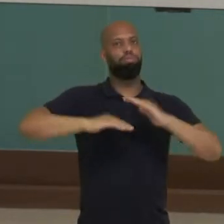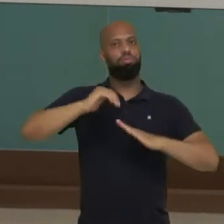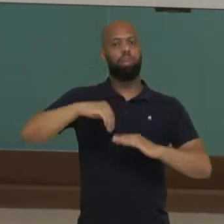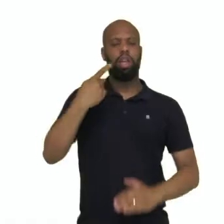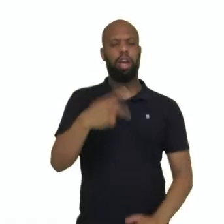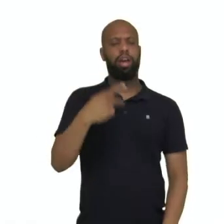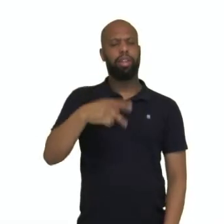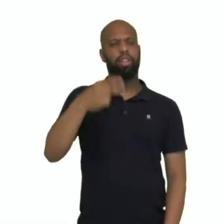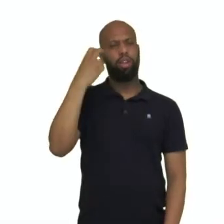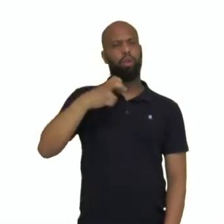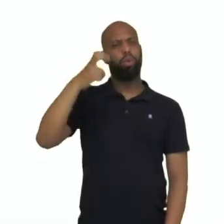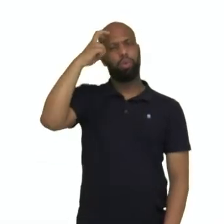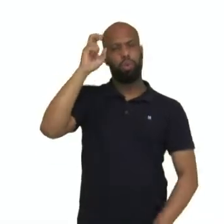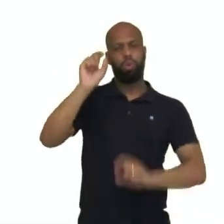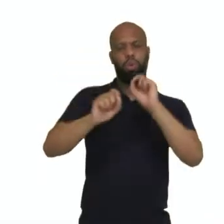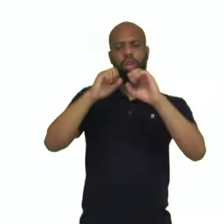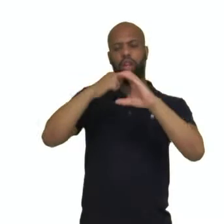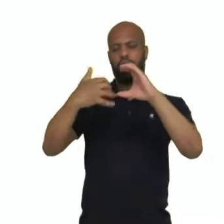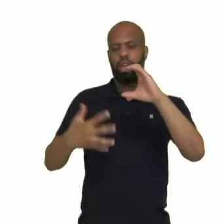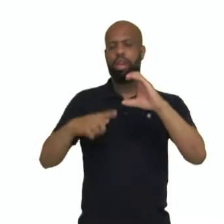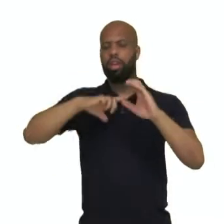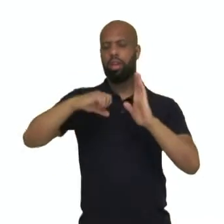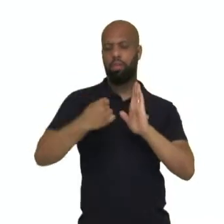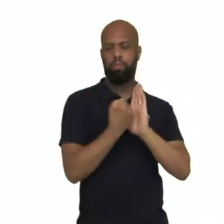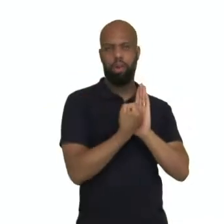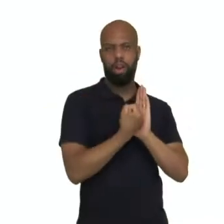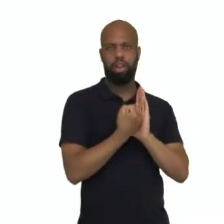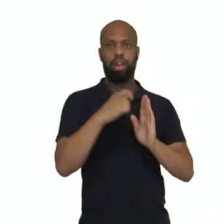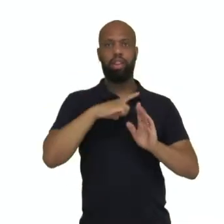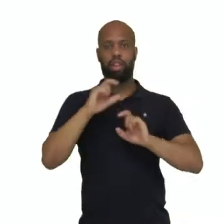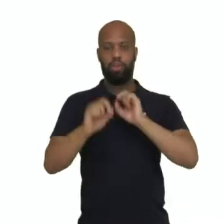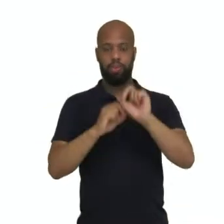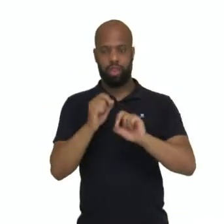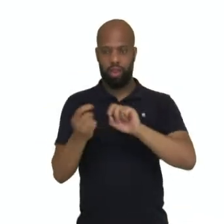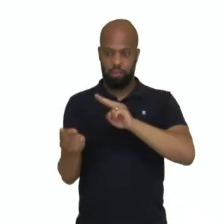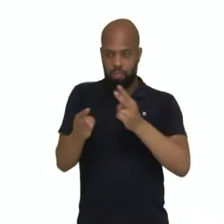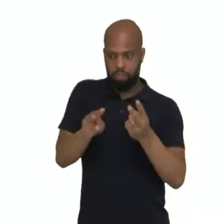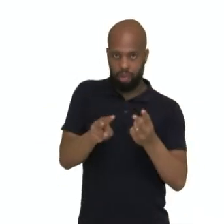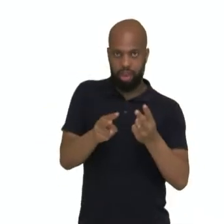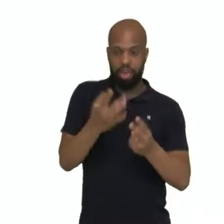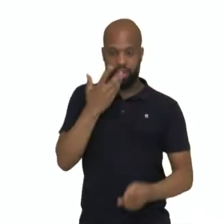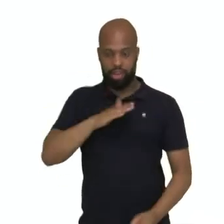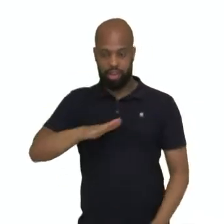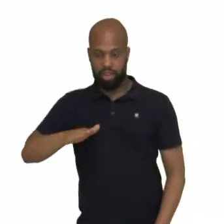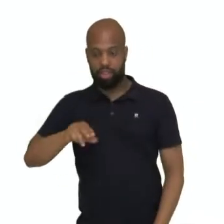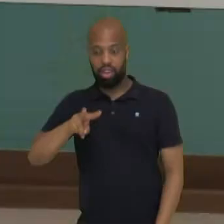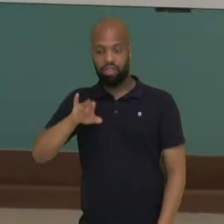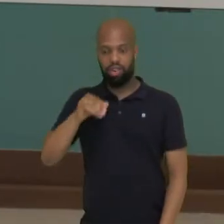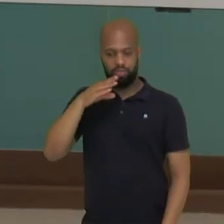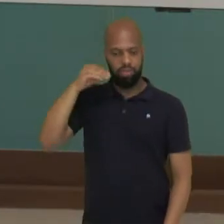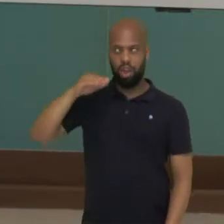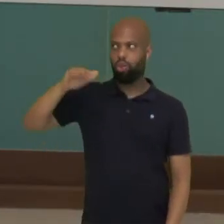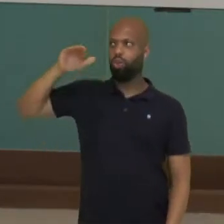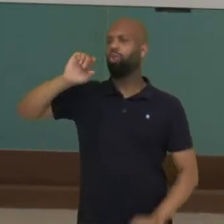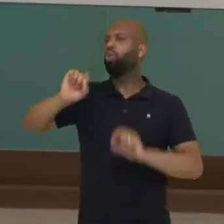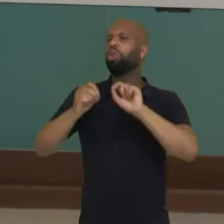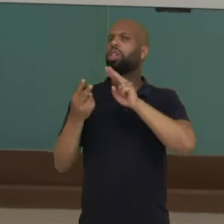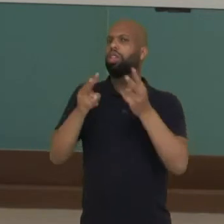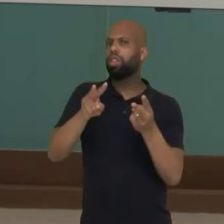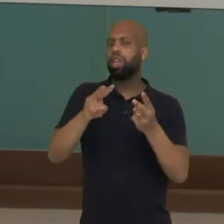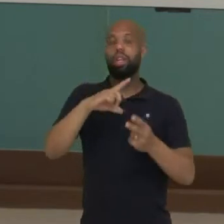cultura, quais são as características que marcam a passagem da criança para a fase adulta? Porque na sequência nós vamos falar de alguns